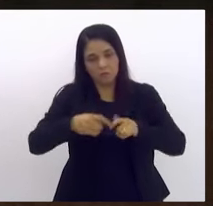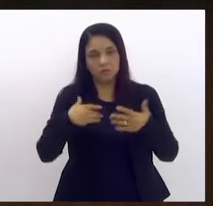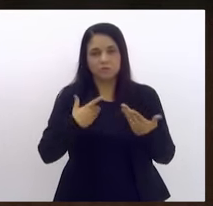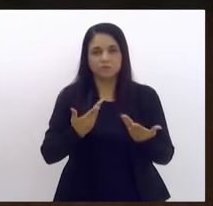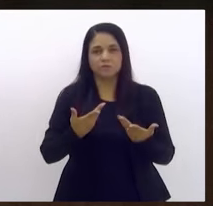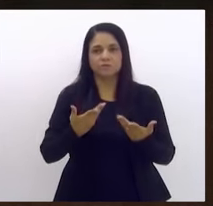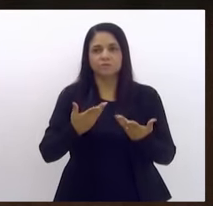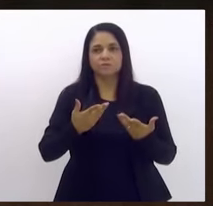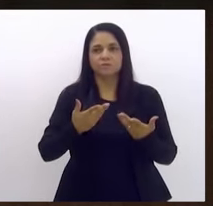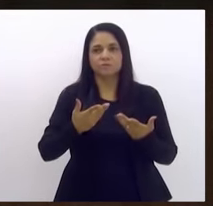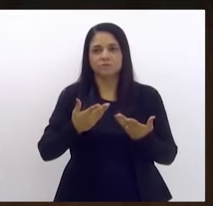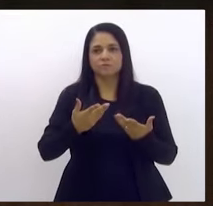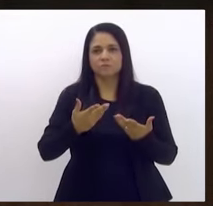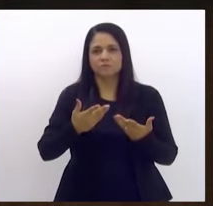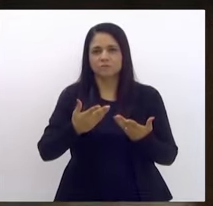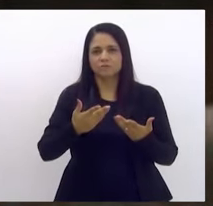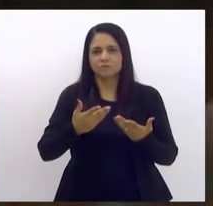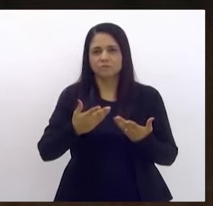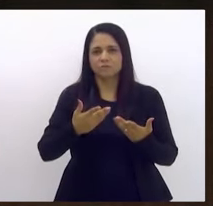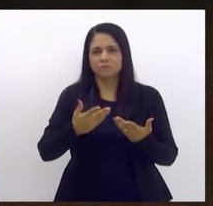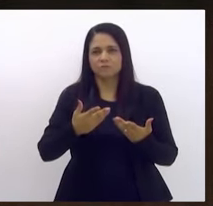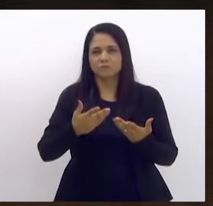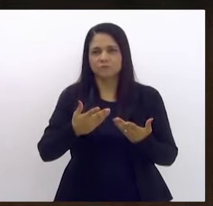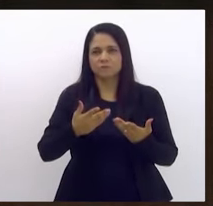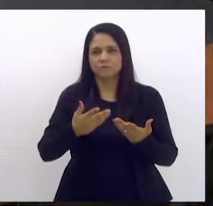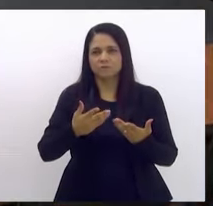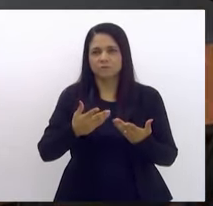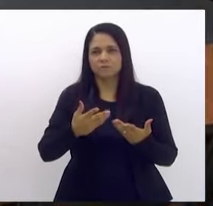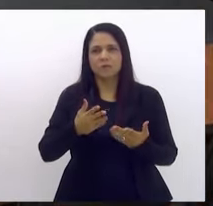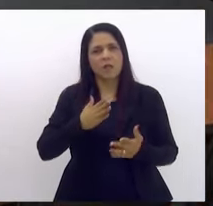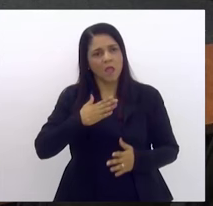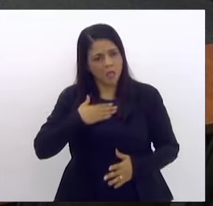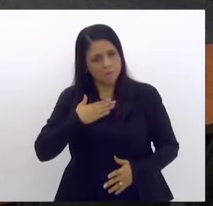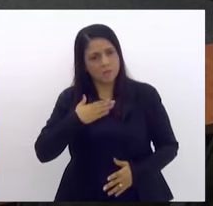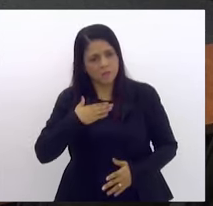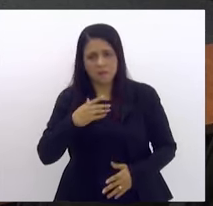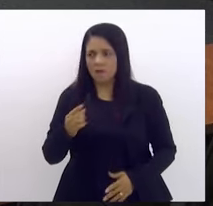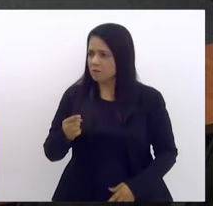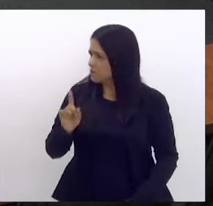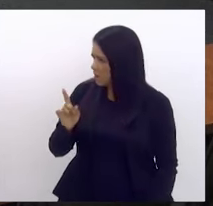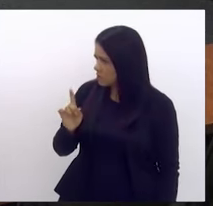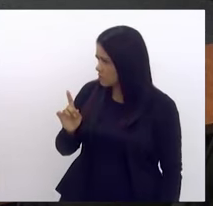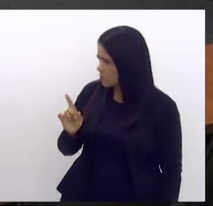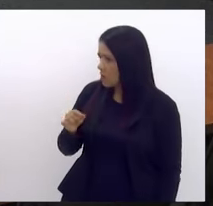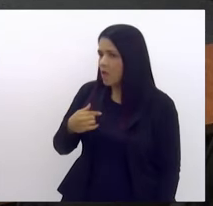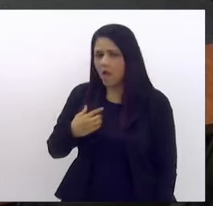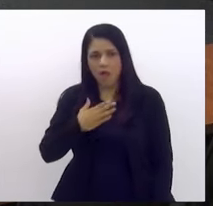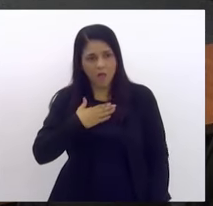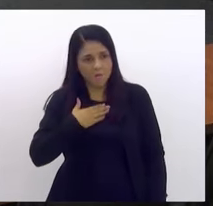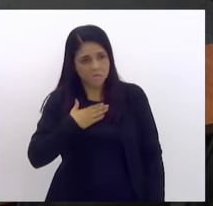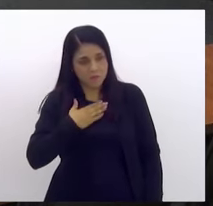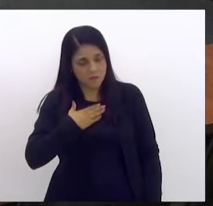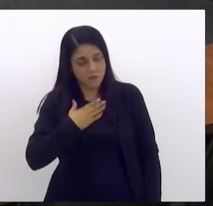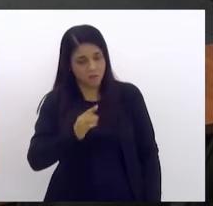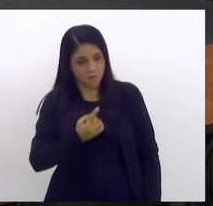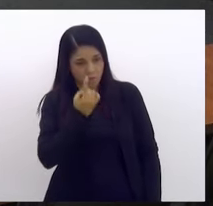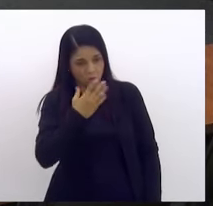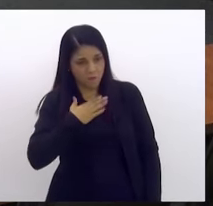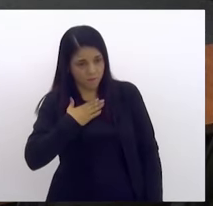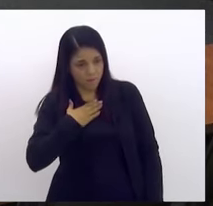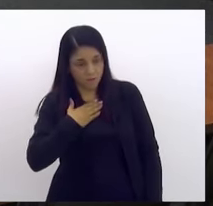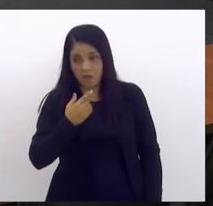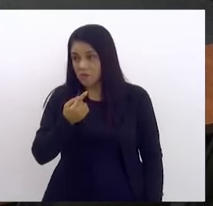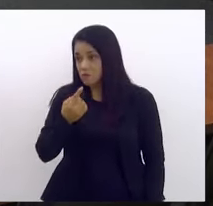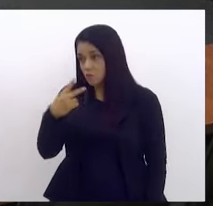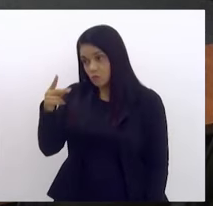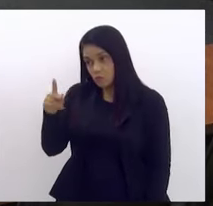Nesse sentido, a Vossa Excelência. A emenda número 1 não é da sua autoria, não, senhor. É a minha, não é? A sua é a 12, a 1 é minha. A sua é